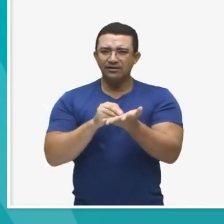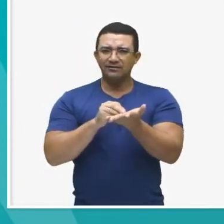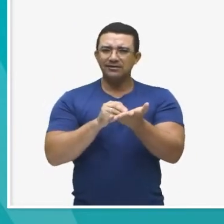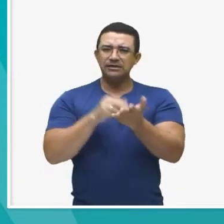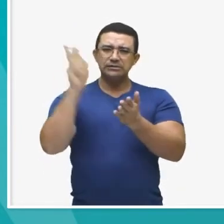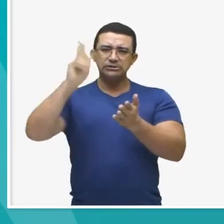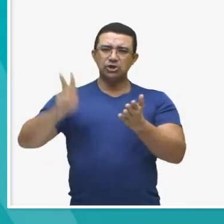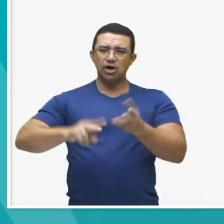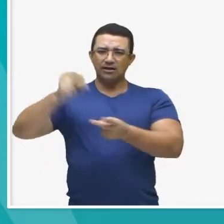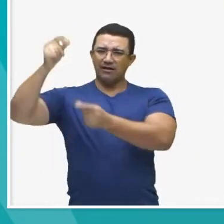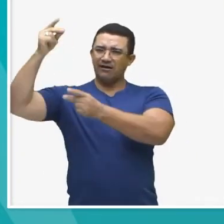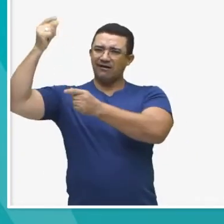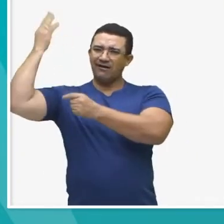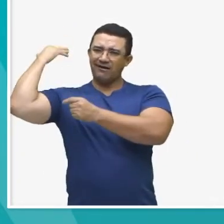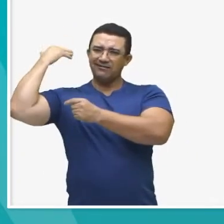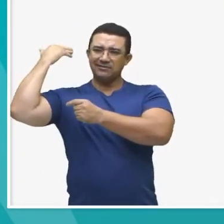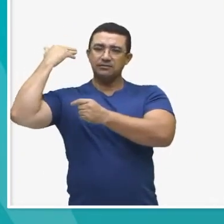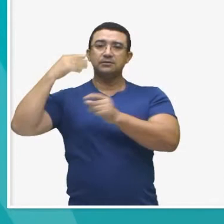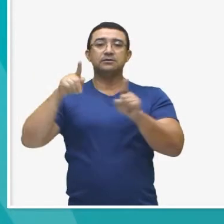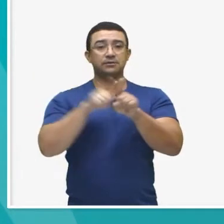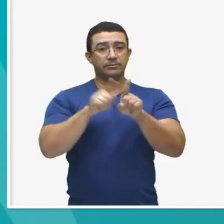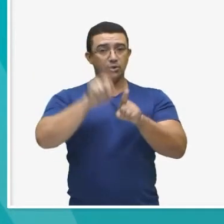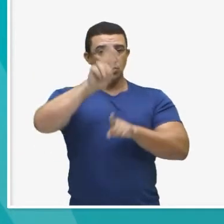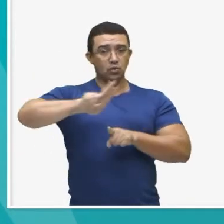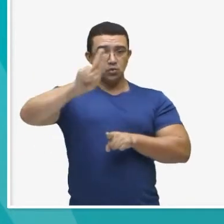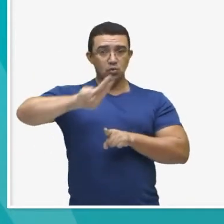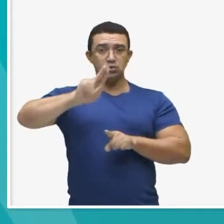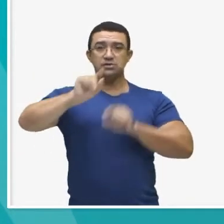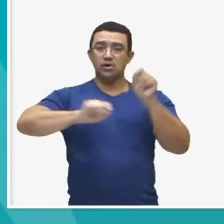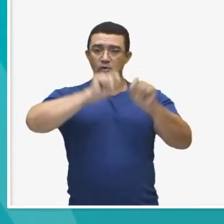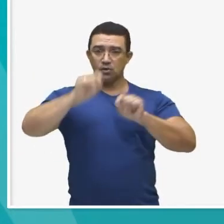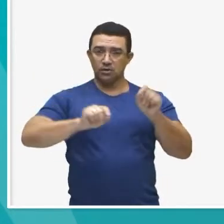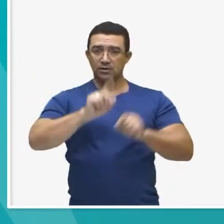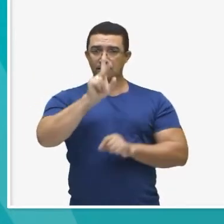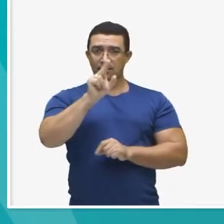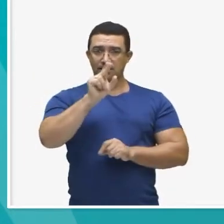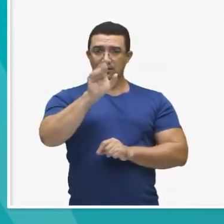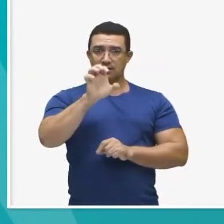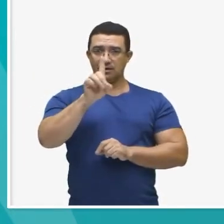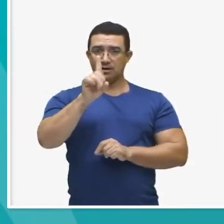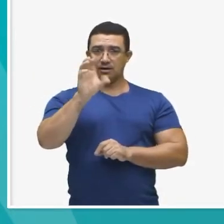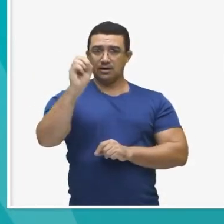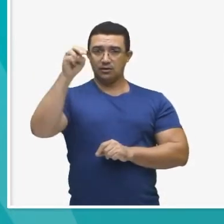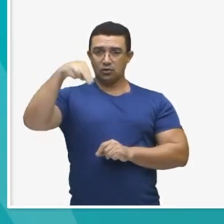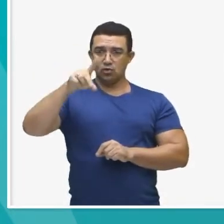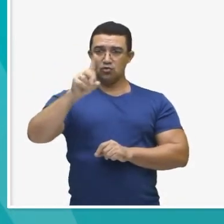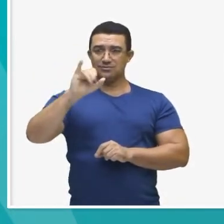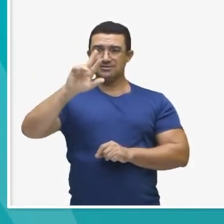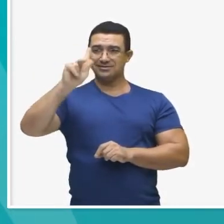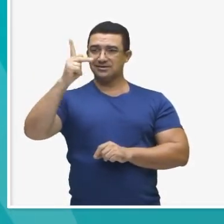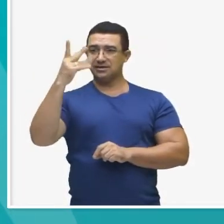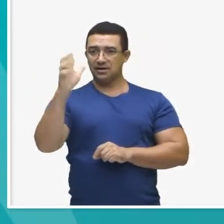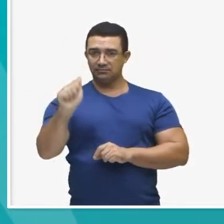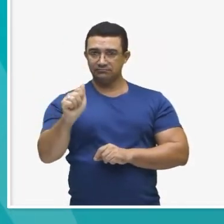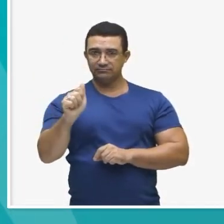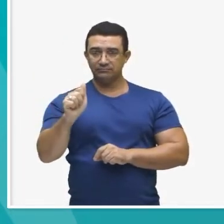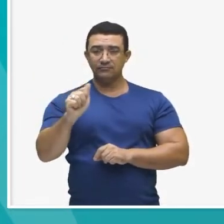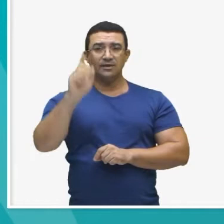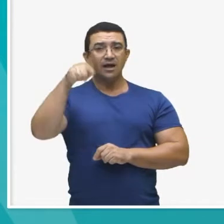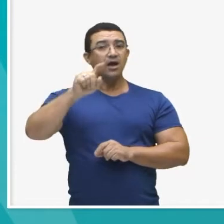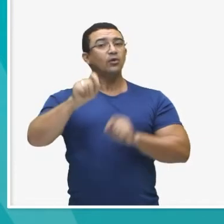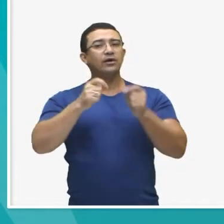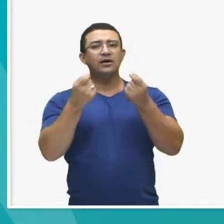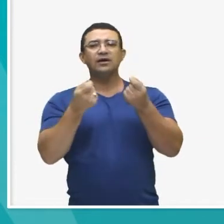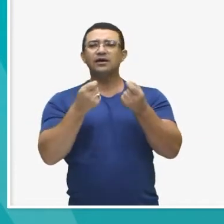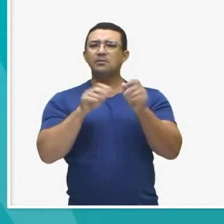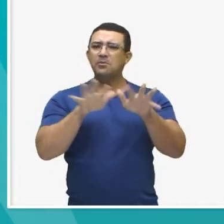uso da redondilha. O que é a redondilha? Já vou explicar para vocês. Do ritmo e da musicalidade, que